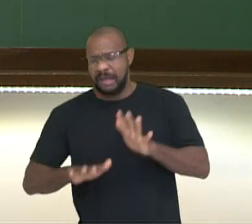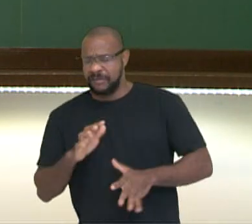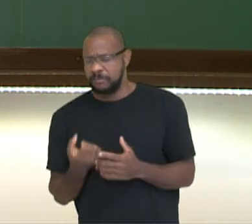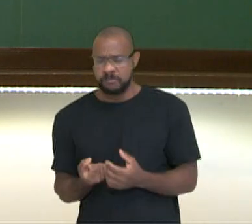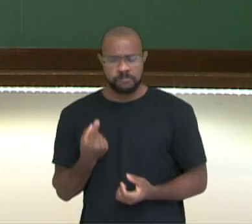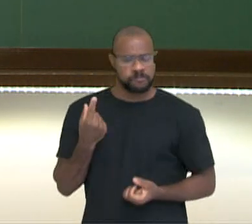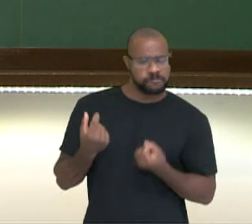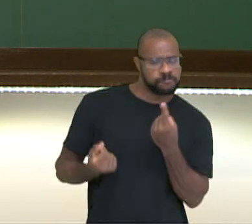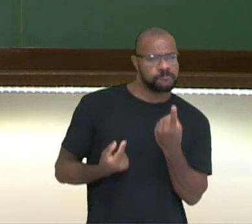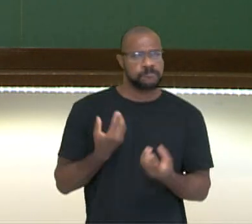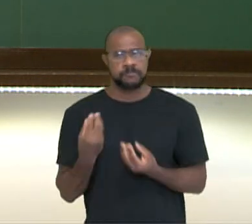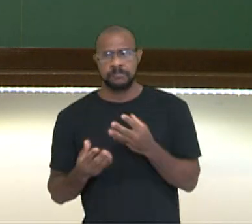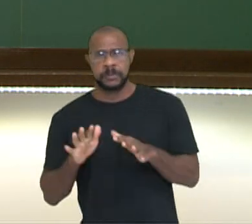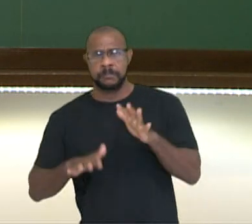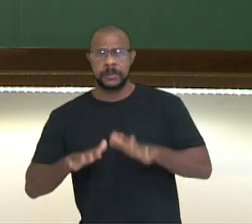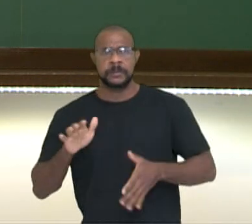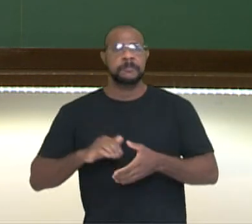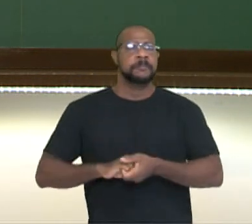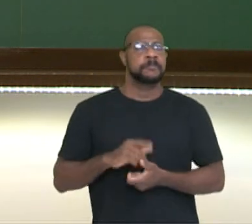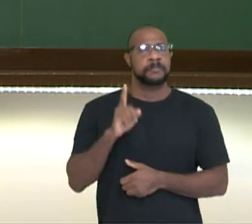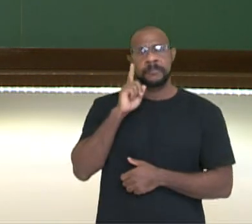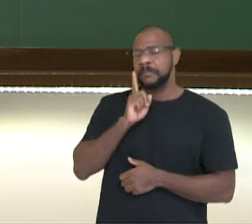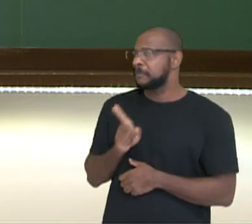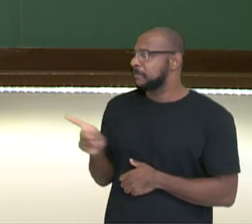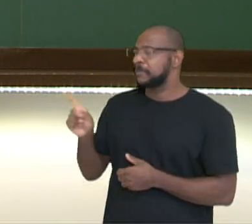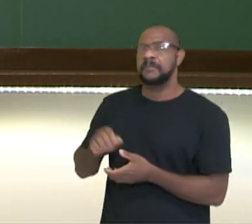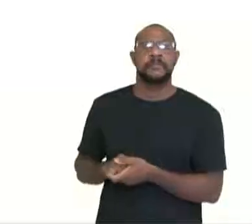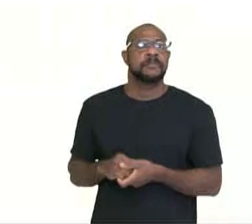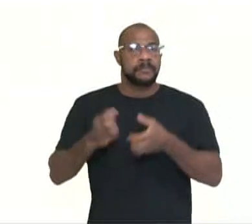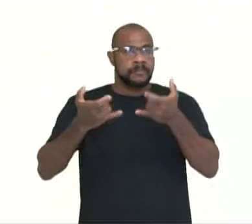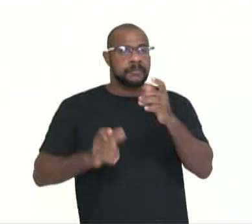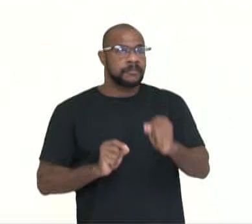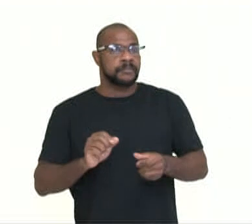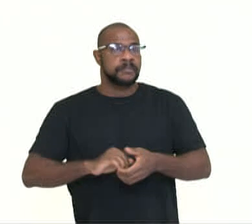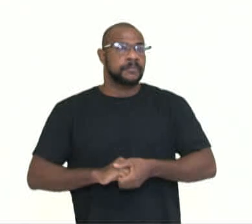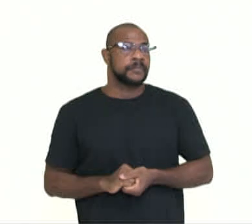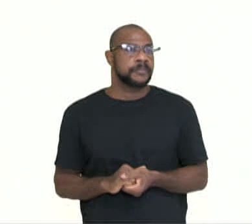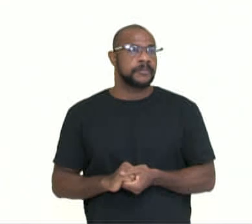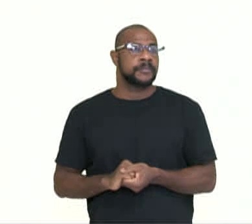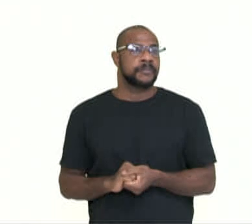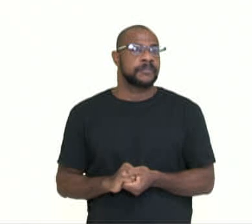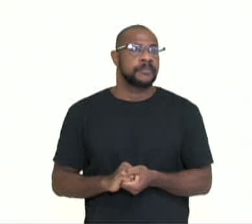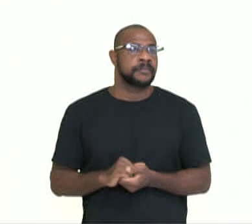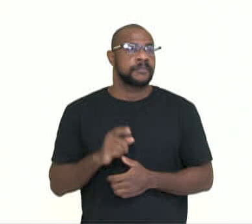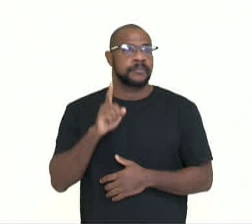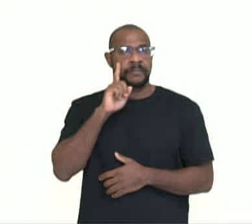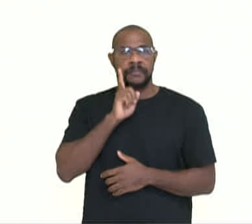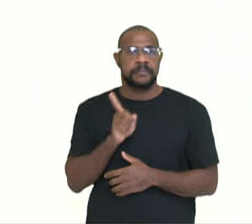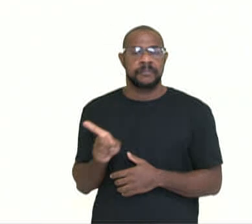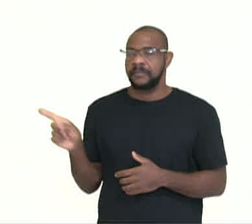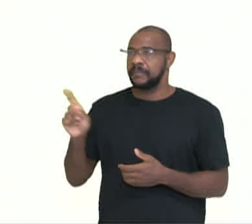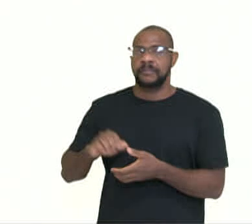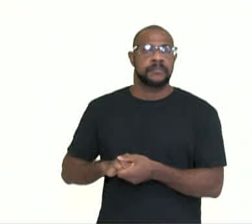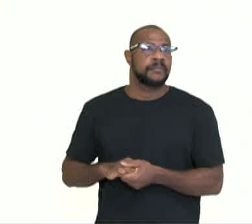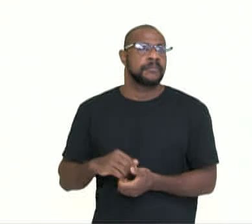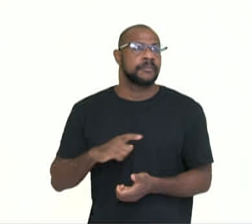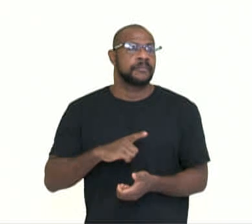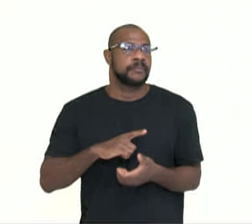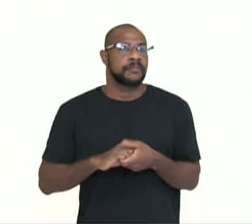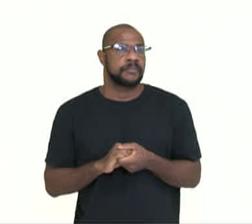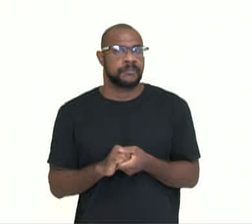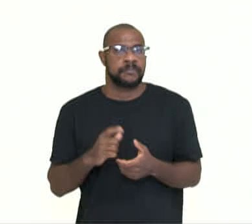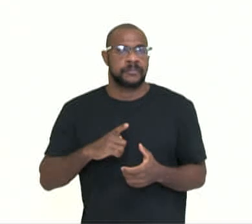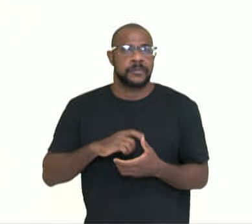ali. Olha só o que está dizendo aqui para você, gente. Que o vírus, então, ele tem uma atração pelo tecido do